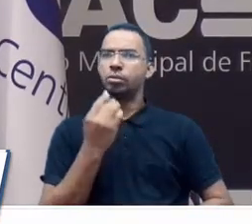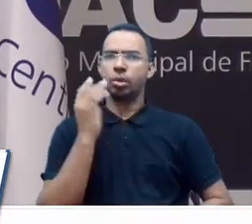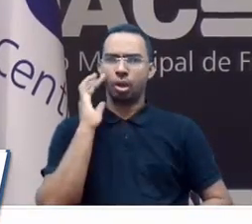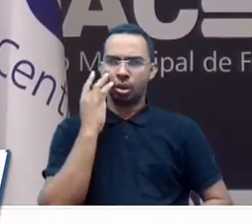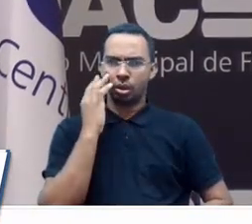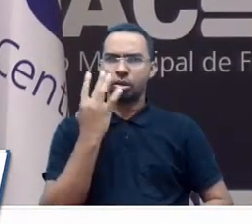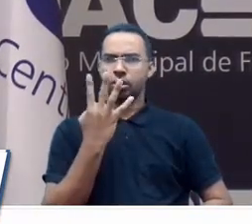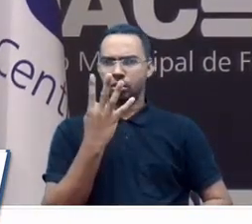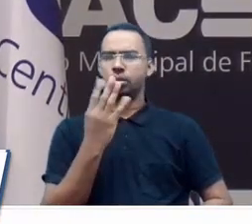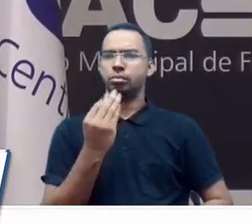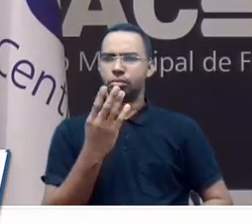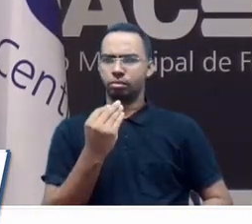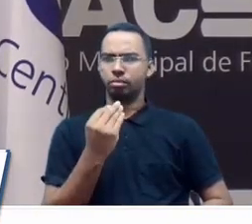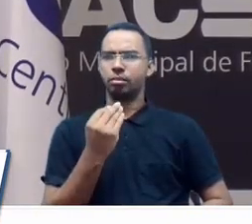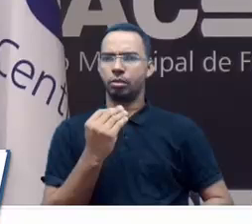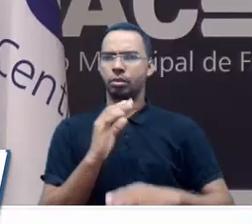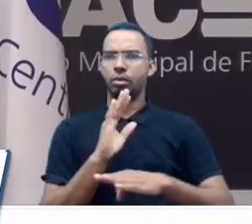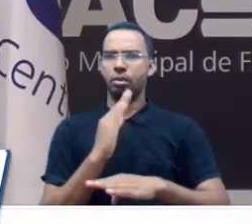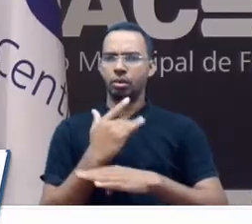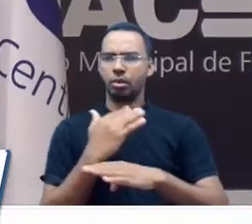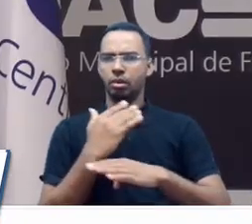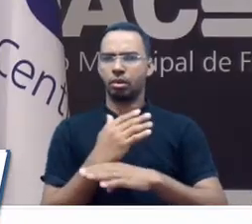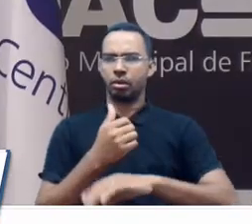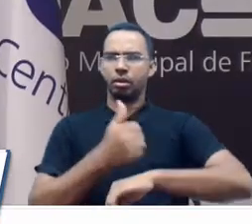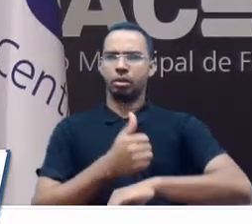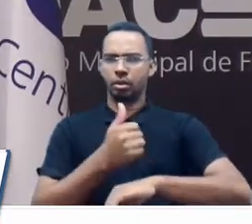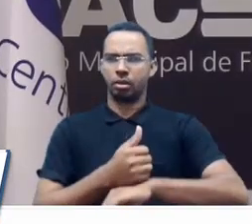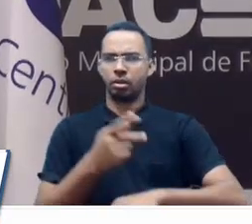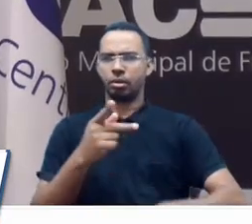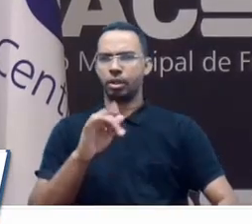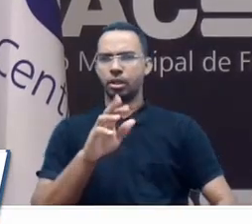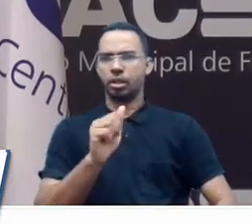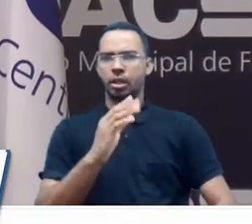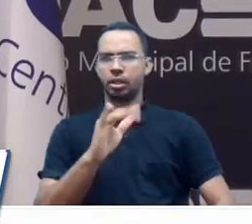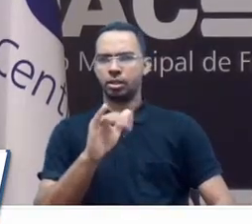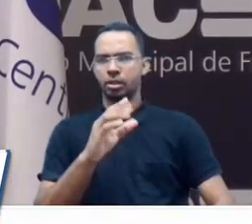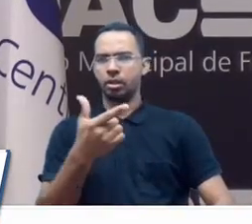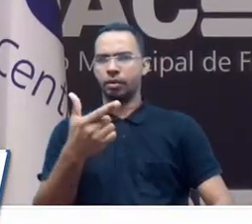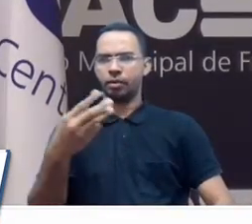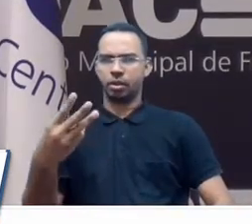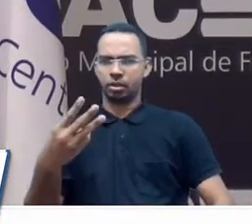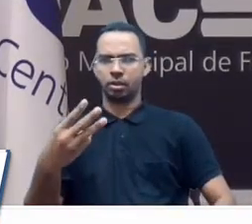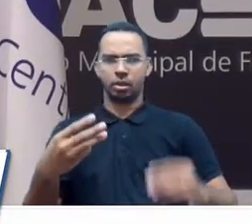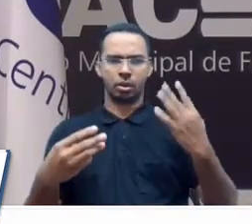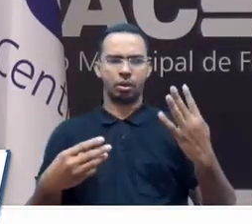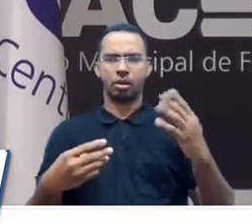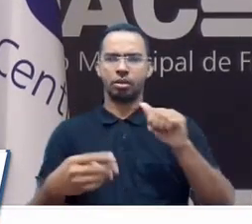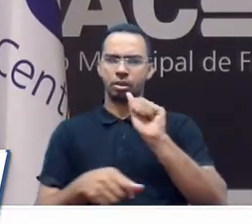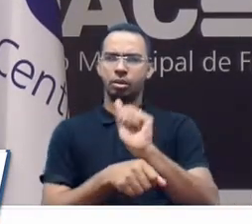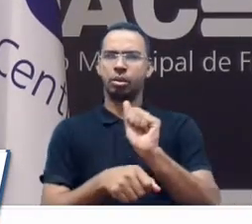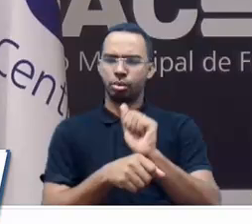assessores. Uma cidade do tamanho de Franca, do tamanho de Piracicaba, ter 23 vereadores e 4 assessores, acho